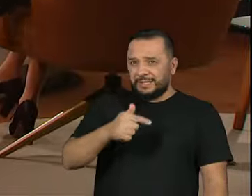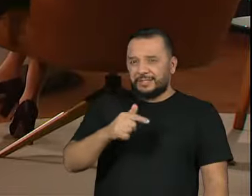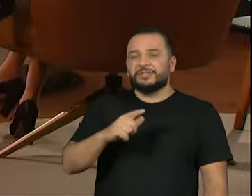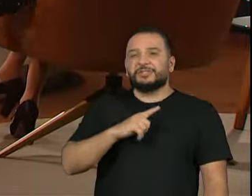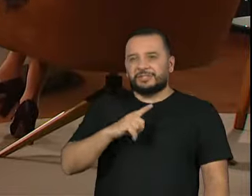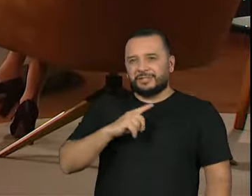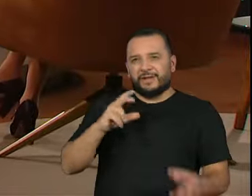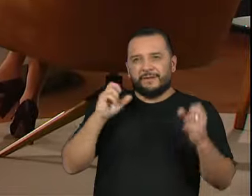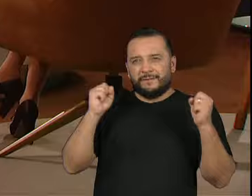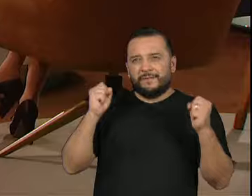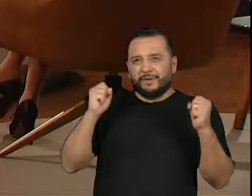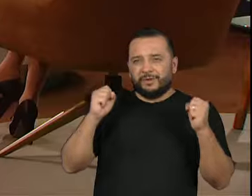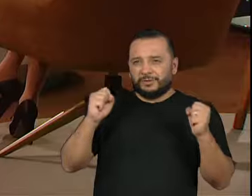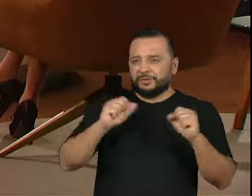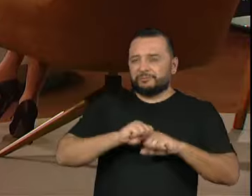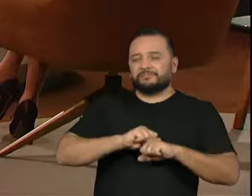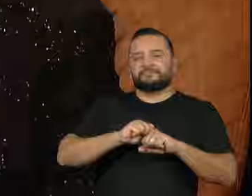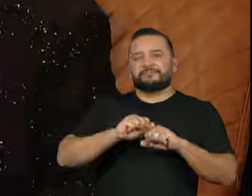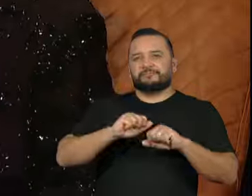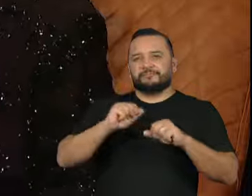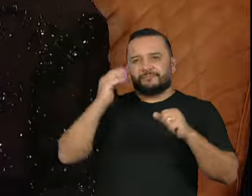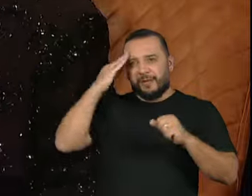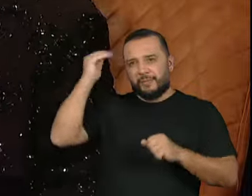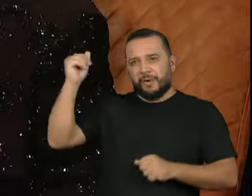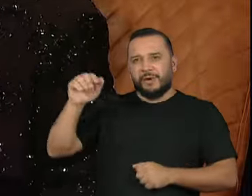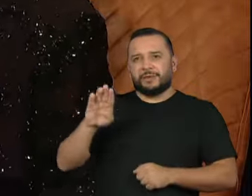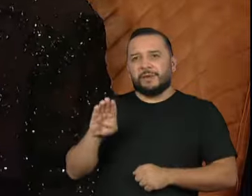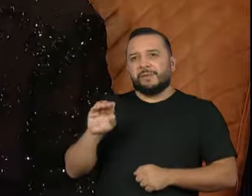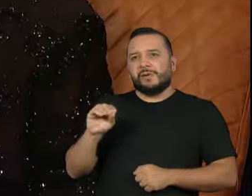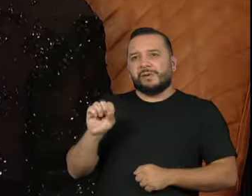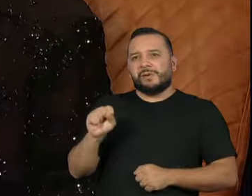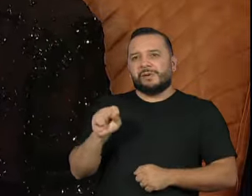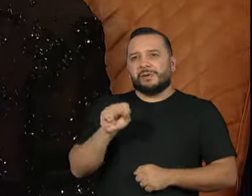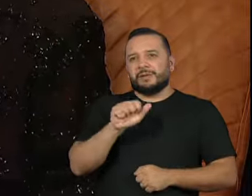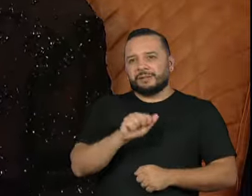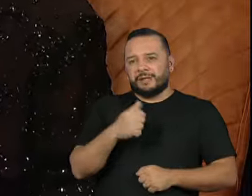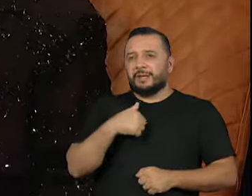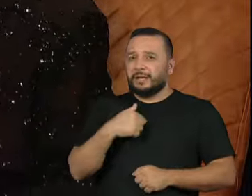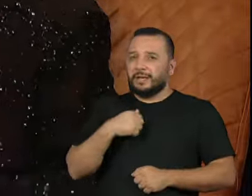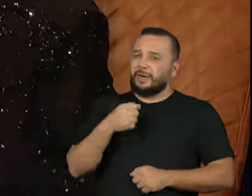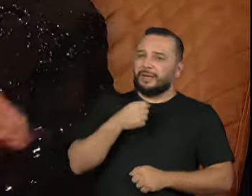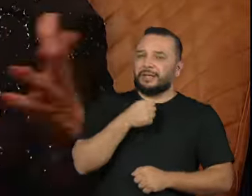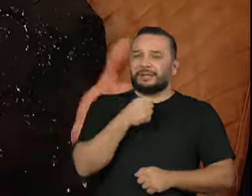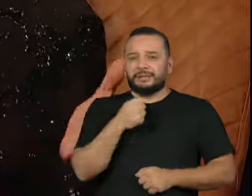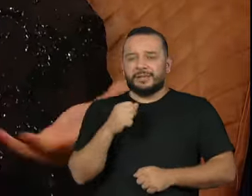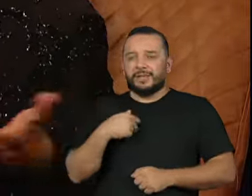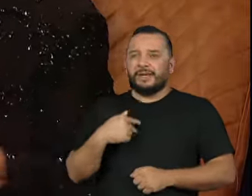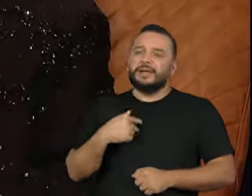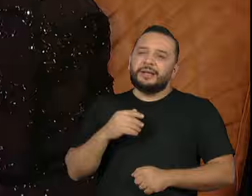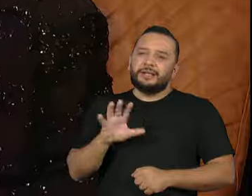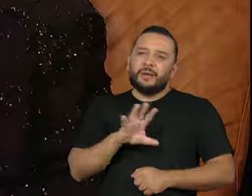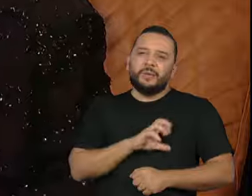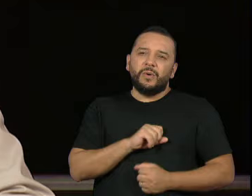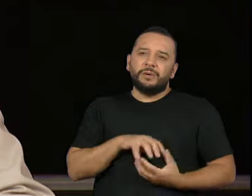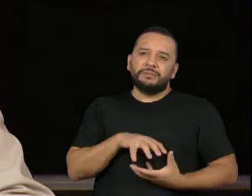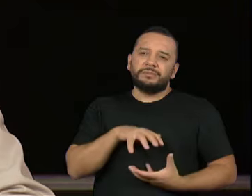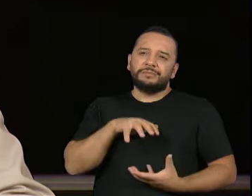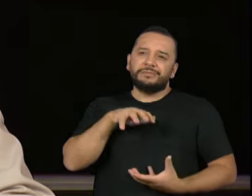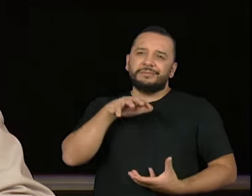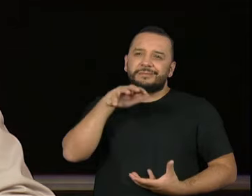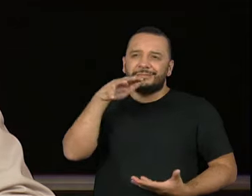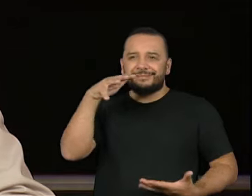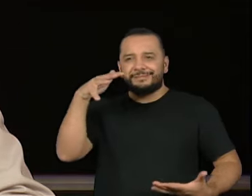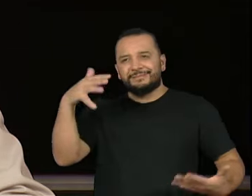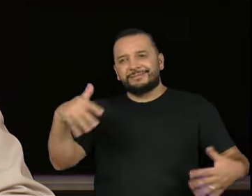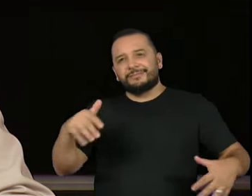né, em evidência. E eu cantei o Como é Grande Meu Amor por Você, né? Um arranjo lindíssimo do César Camargo Mariano. E na